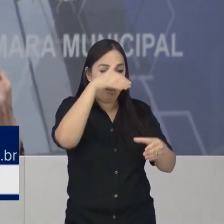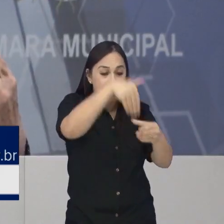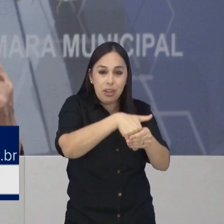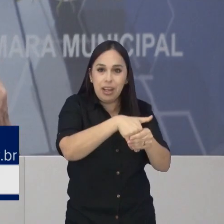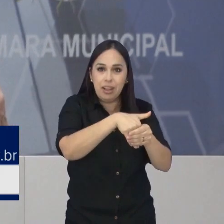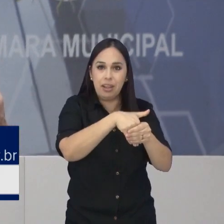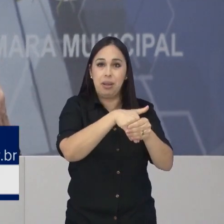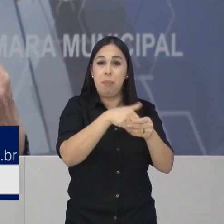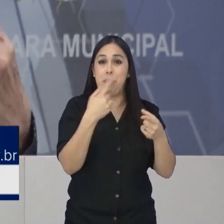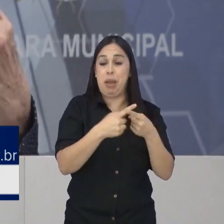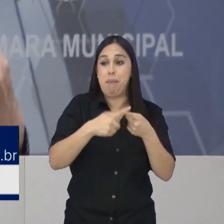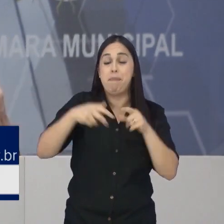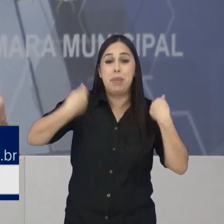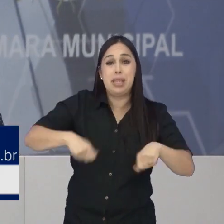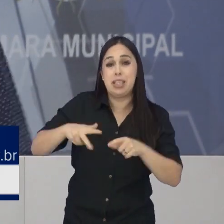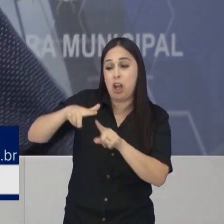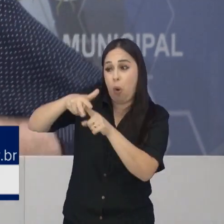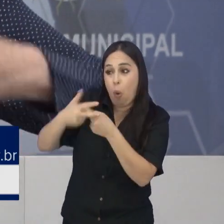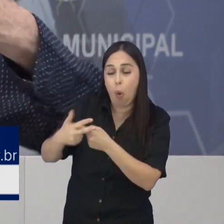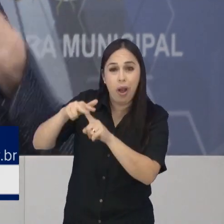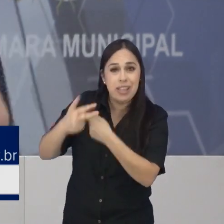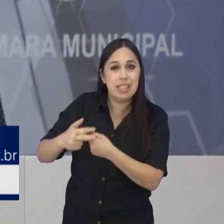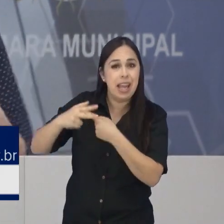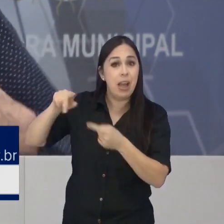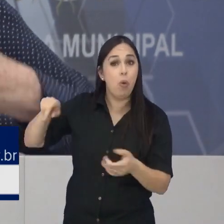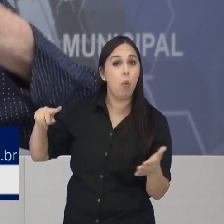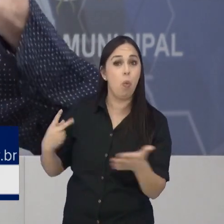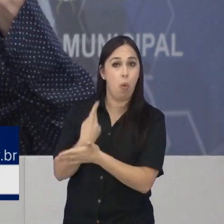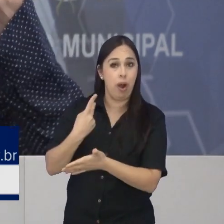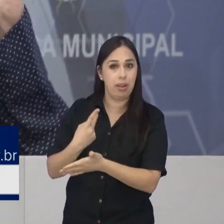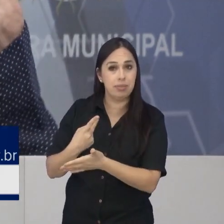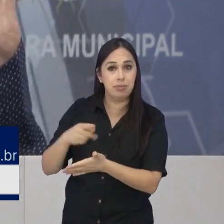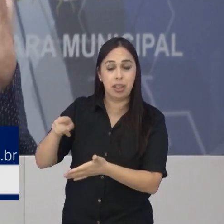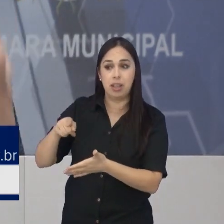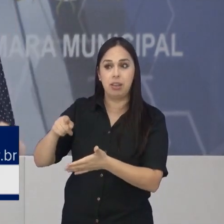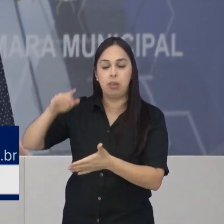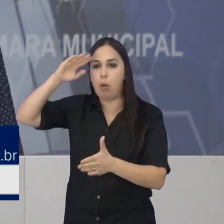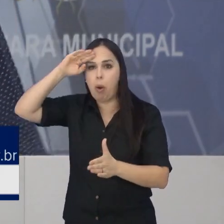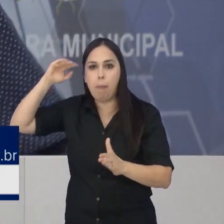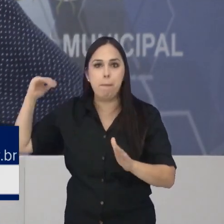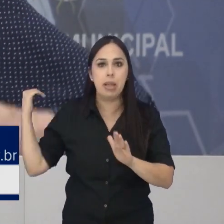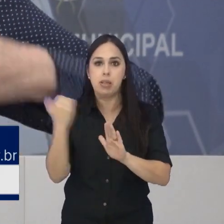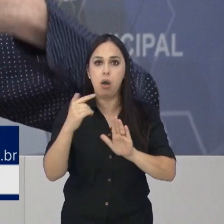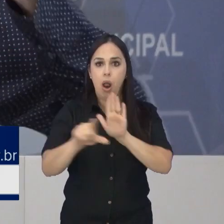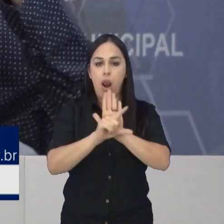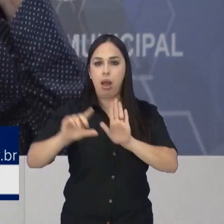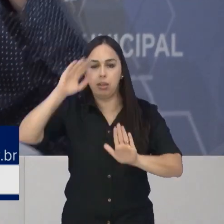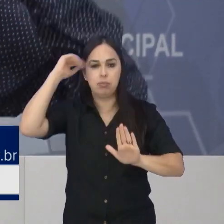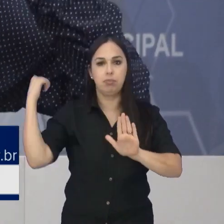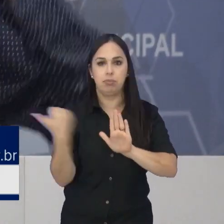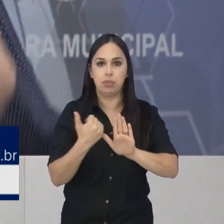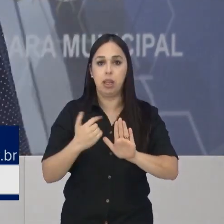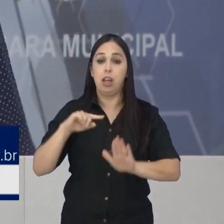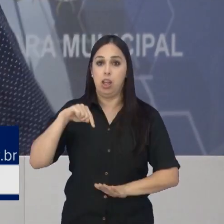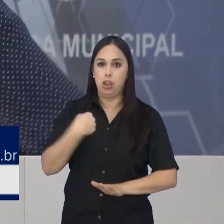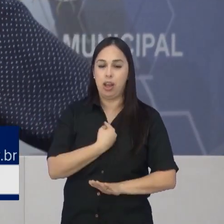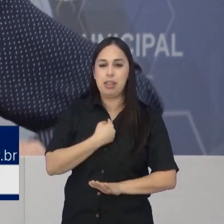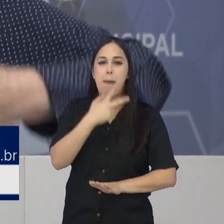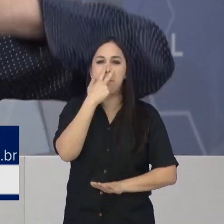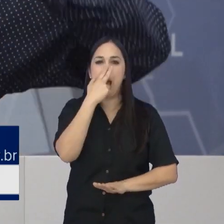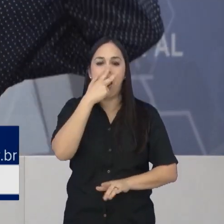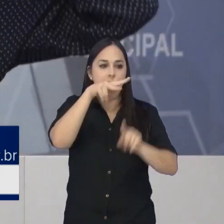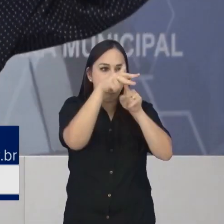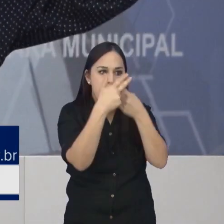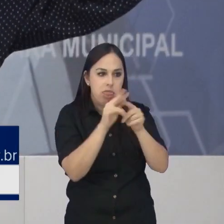correção de erro, para correção de não cumprimento de lei. Nós estamos fazendo arremedo de